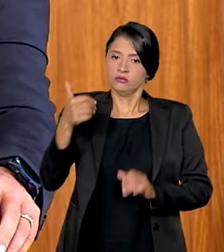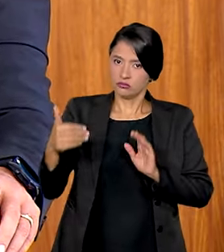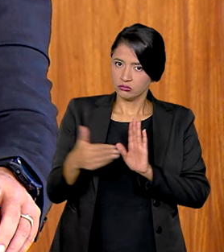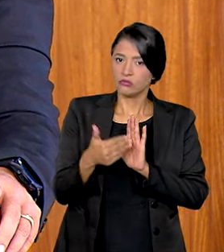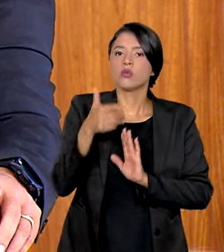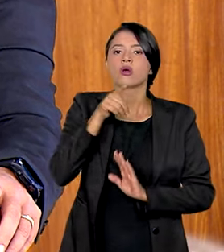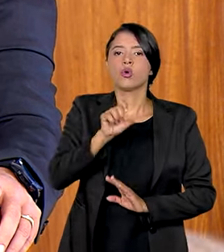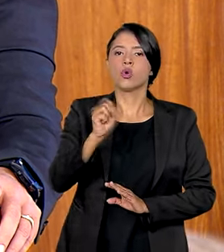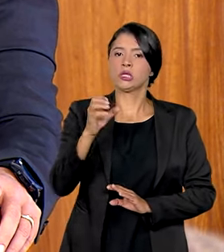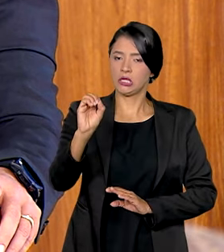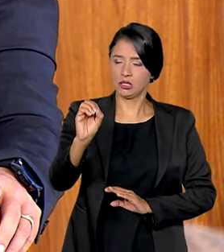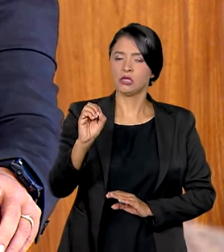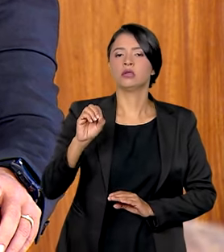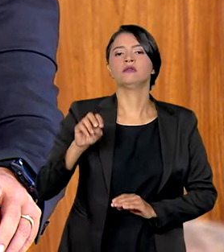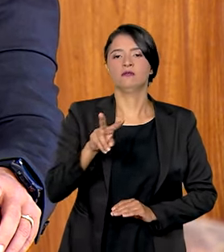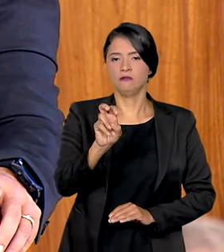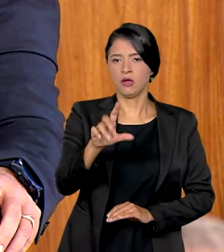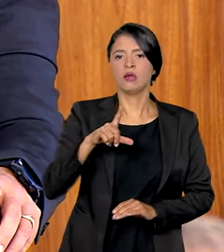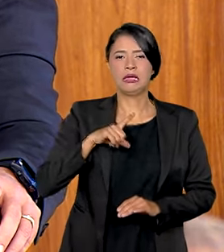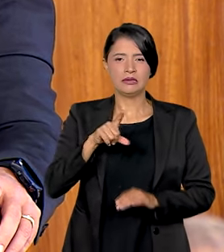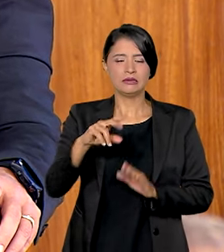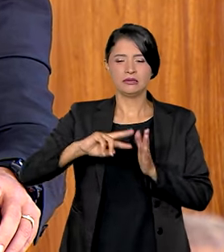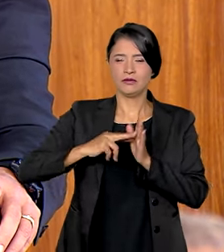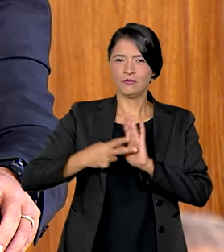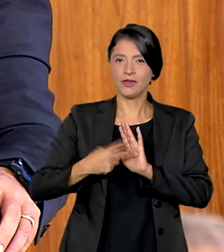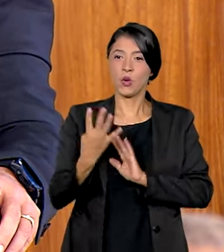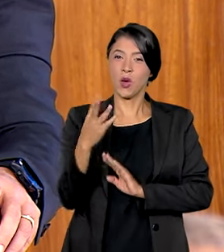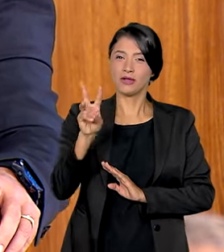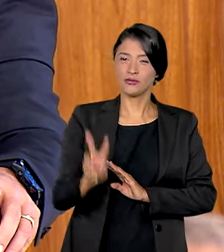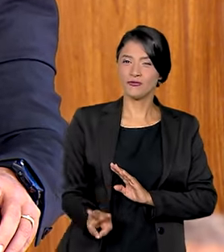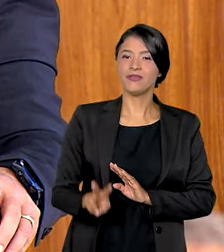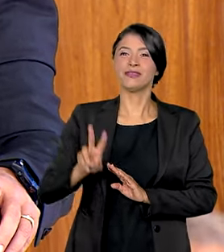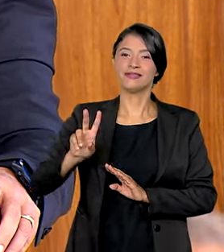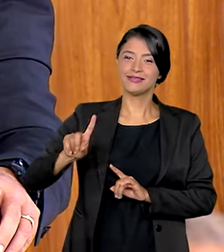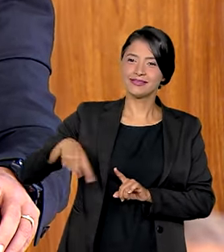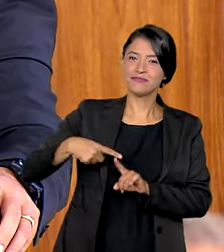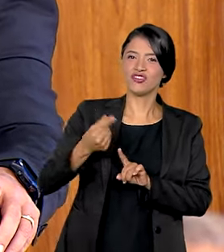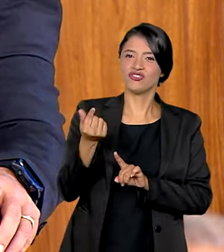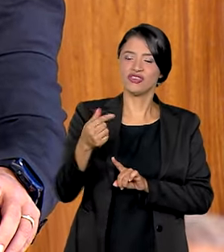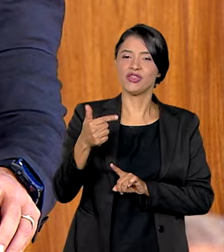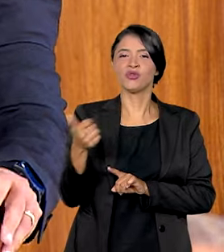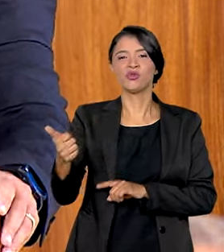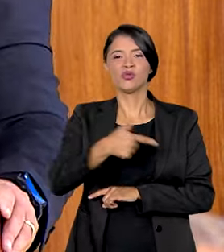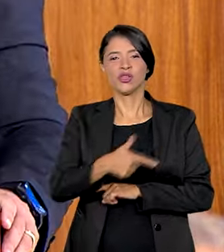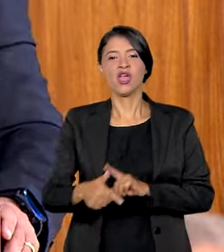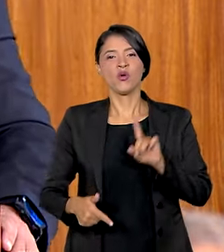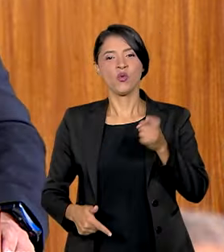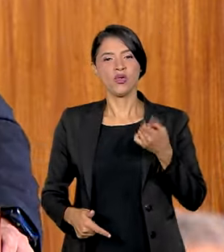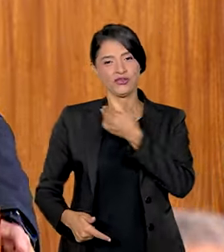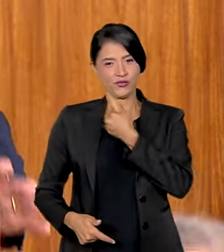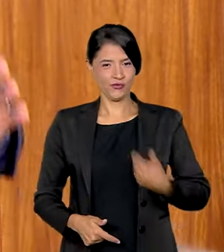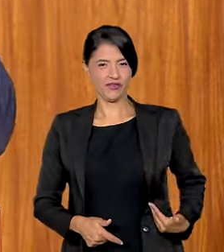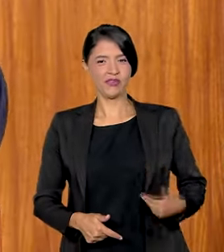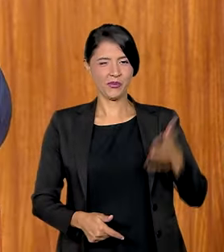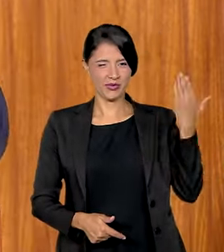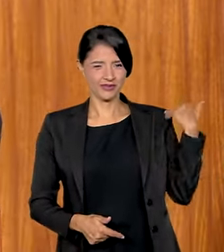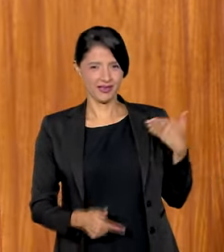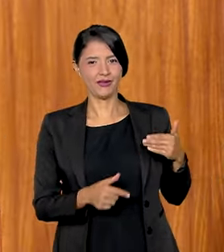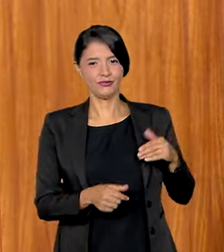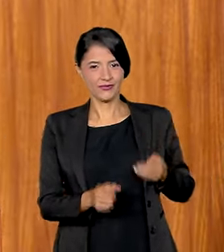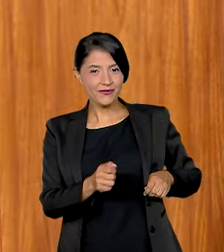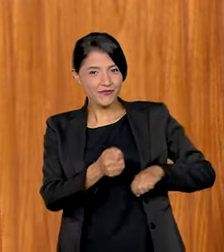certamente. Isso significará quase 4 vezes mais recurso do que o governo anterior investiu e nós